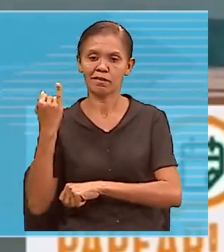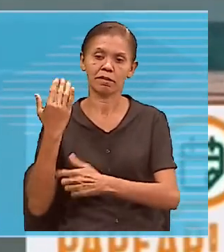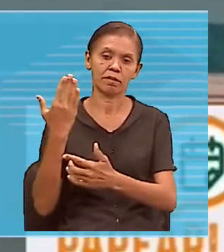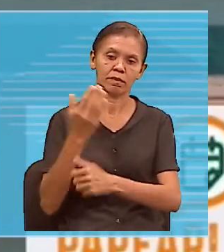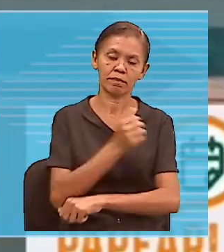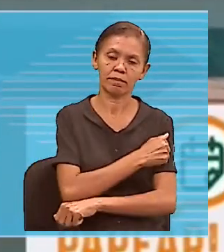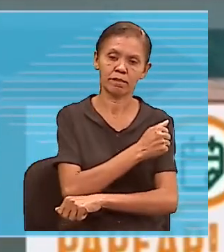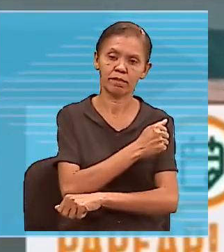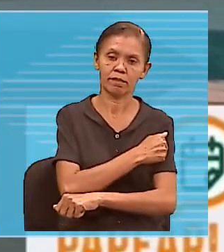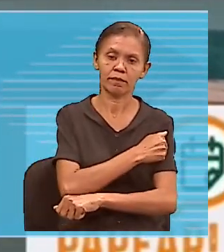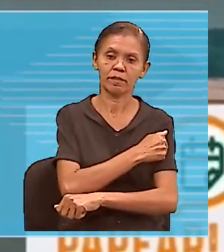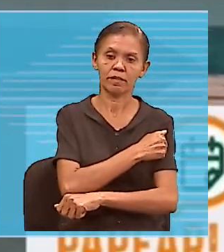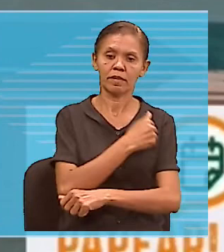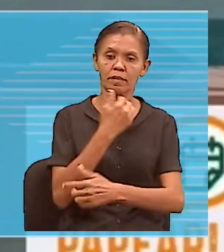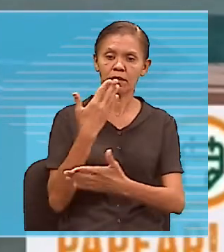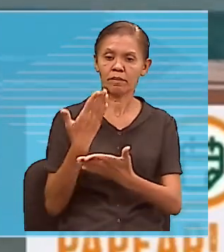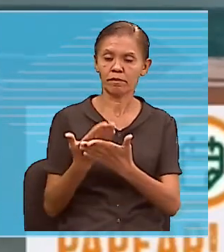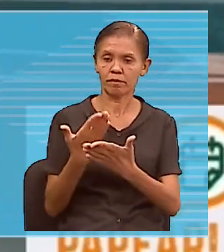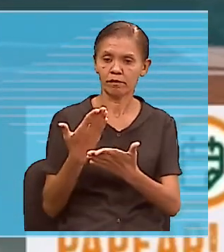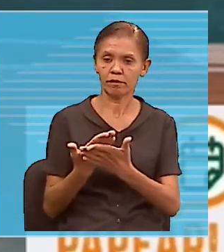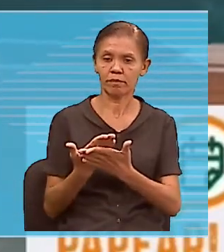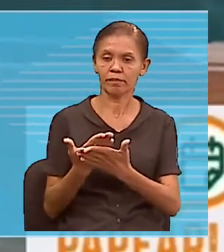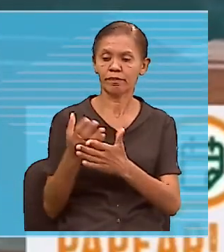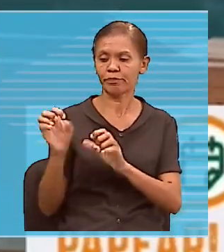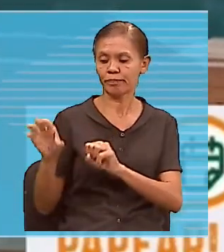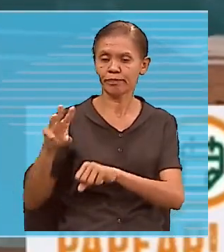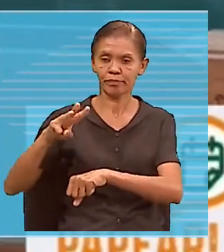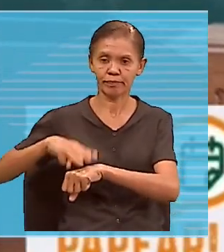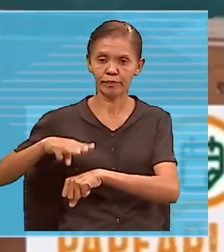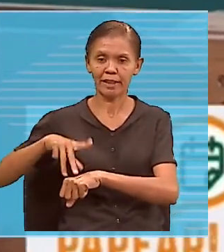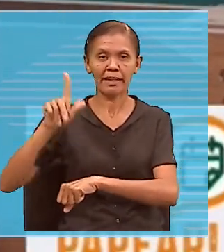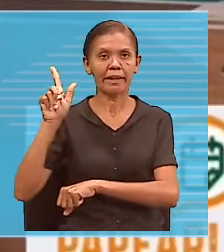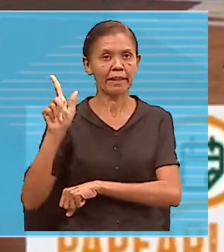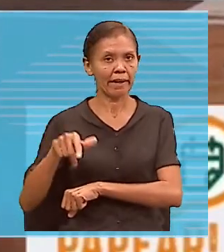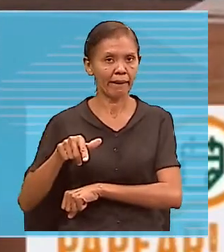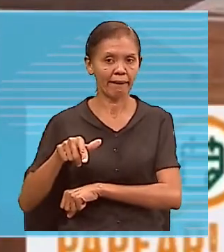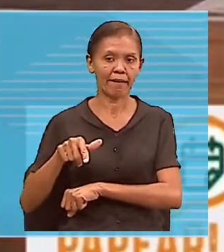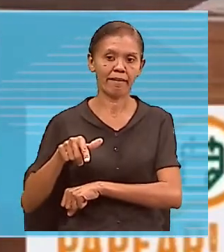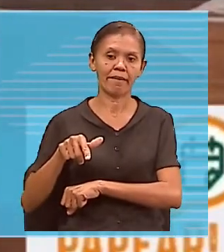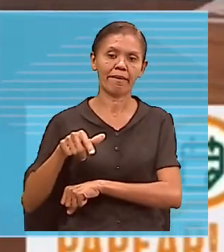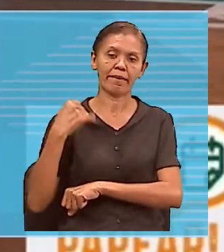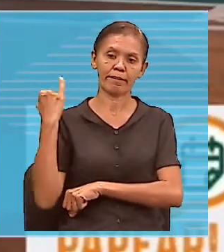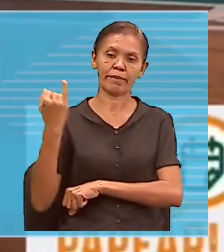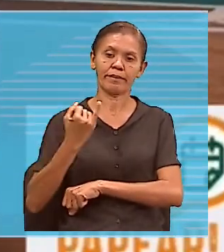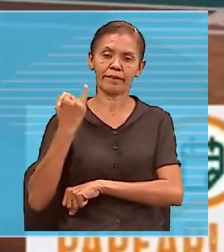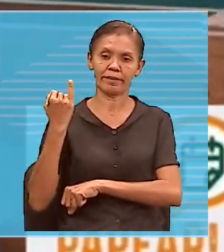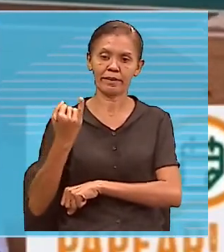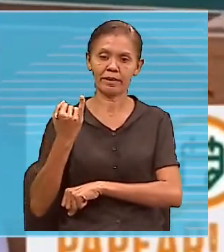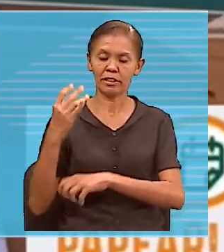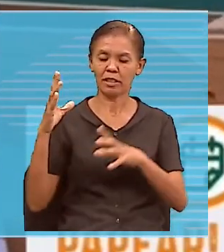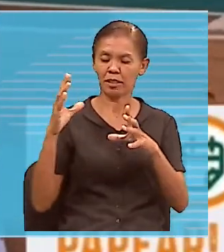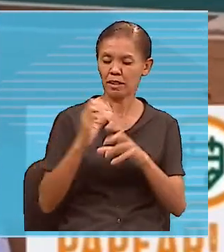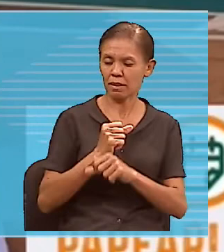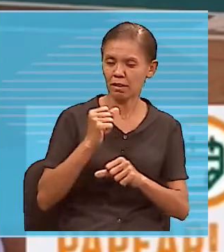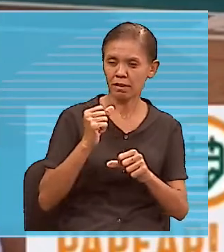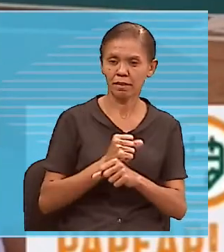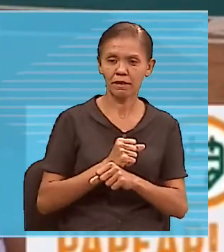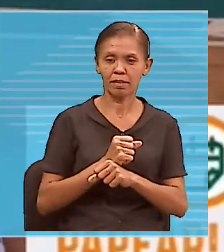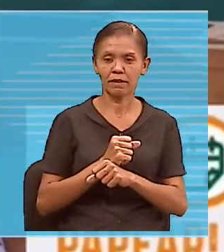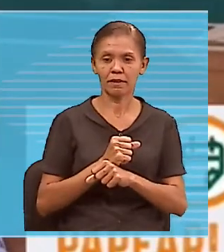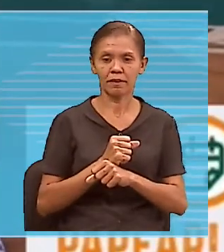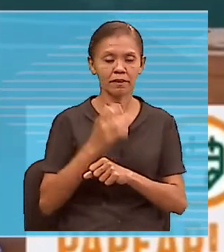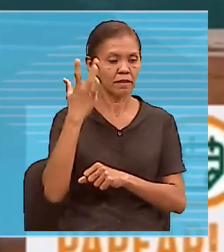atenção a mais, né? Cálculos em si. Não sei para você, Carol, mas para mim eu preciso bastante. Então,